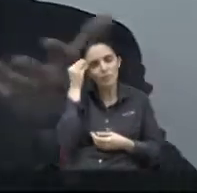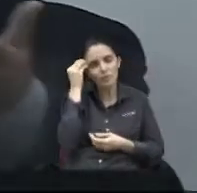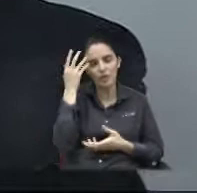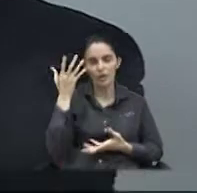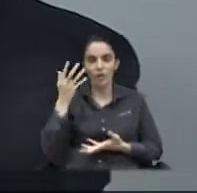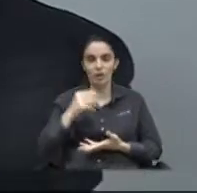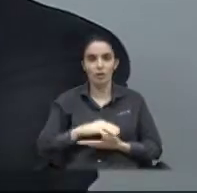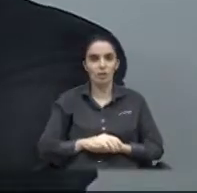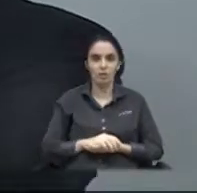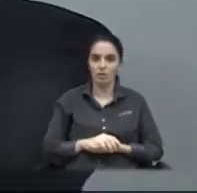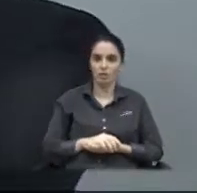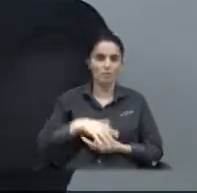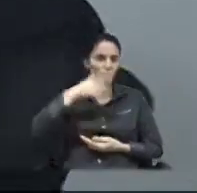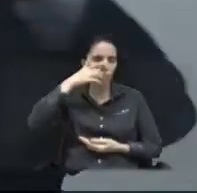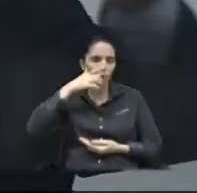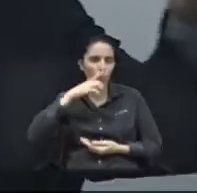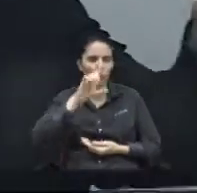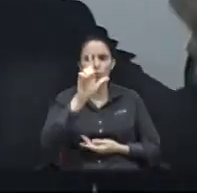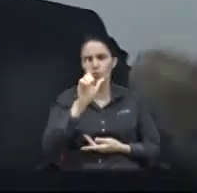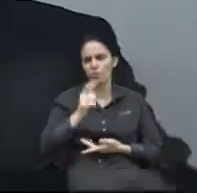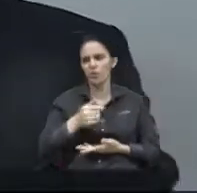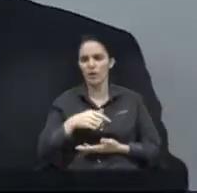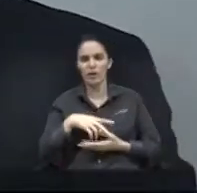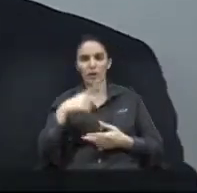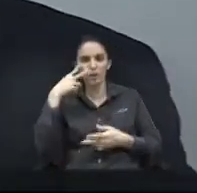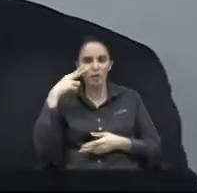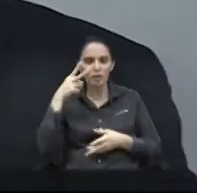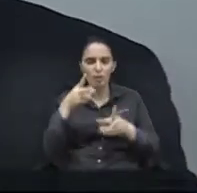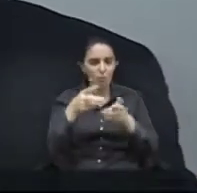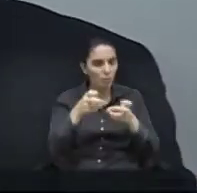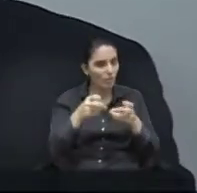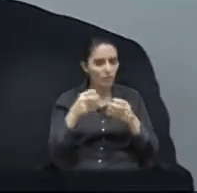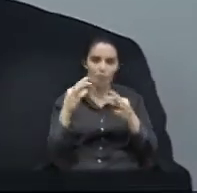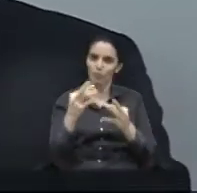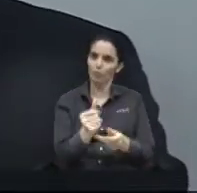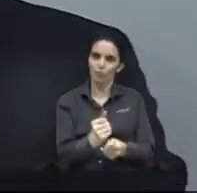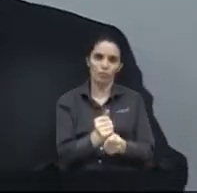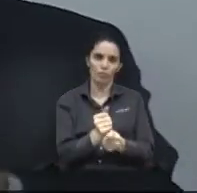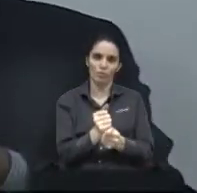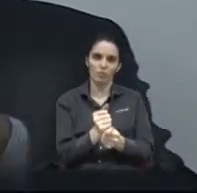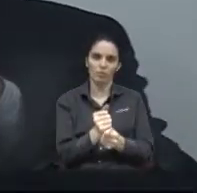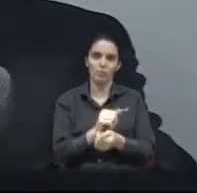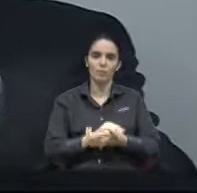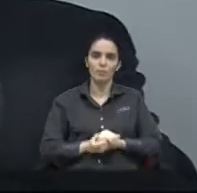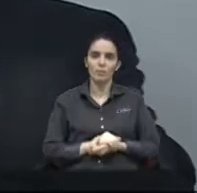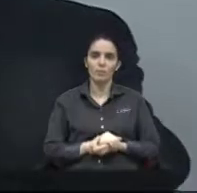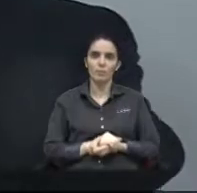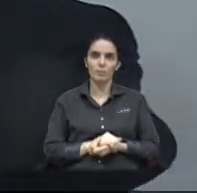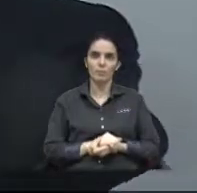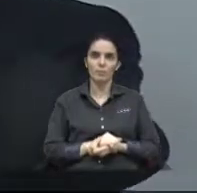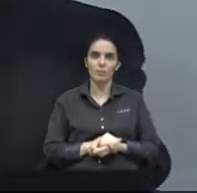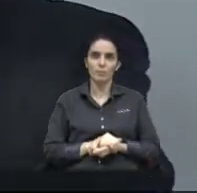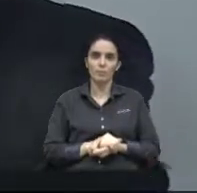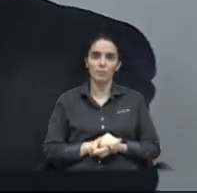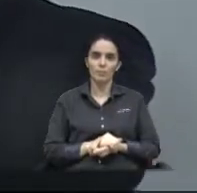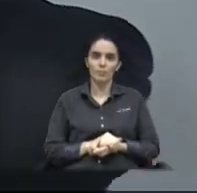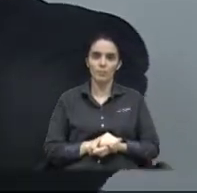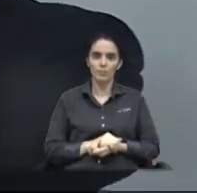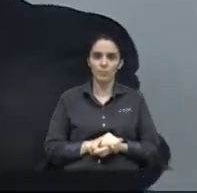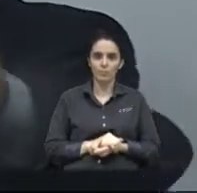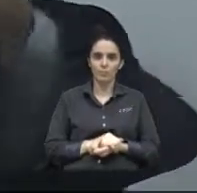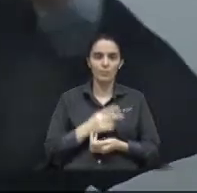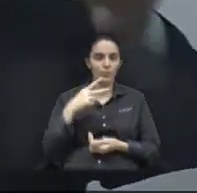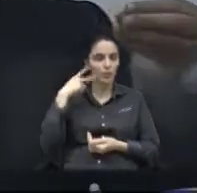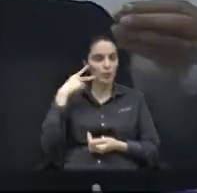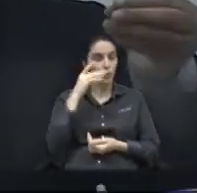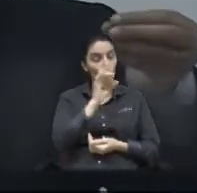a gente não consegue atender, visualizar todas as que merecem. Então, tem 21 vereadores, cada um